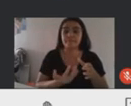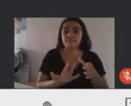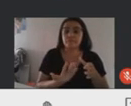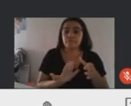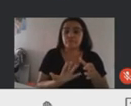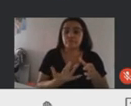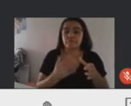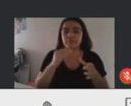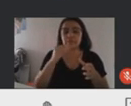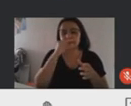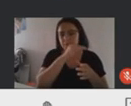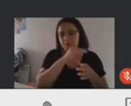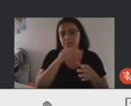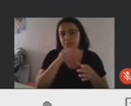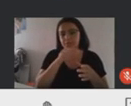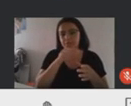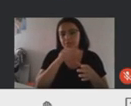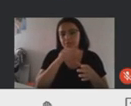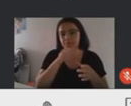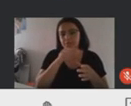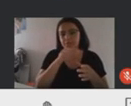né?